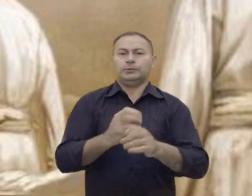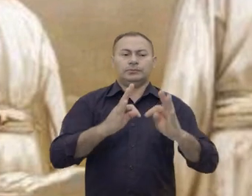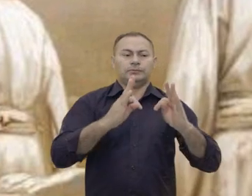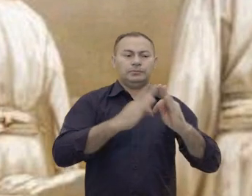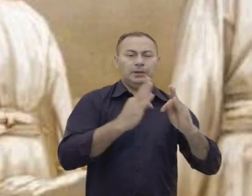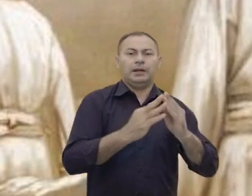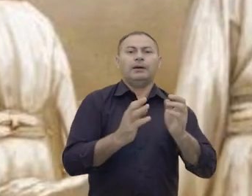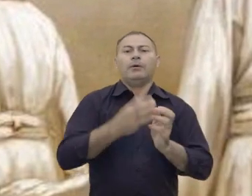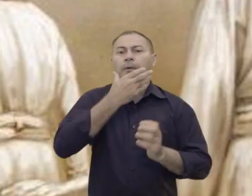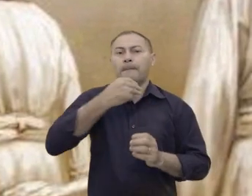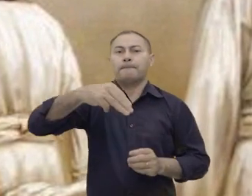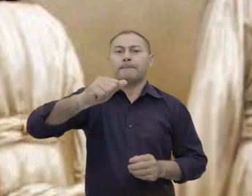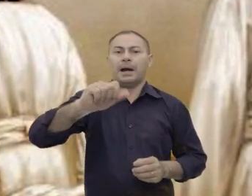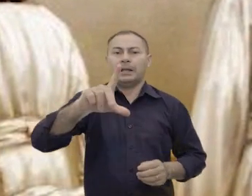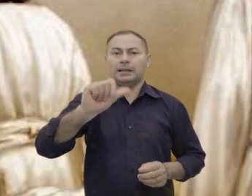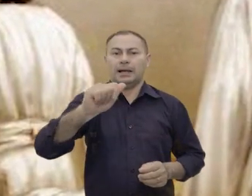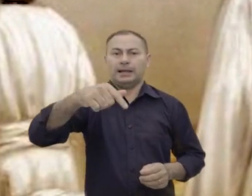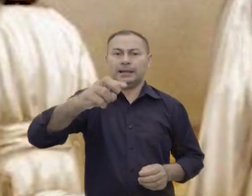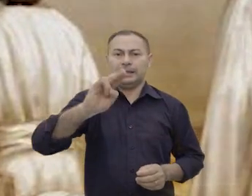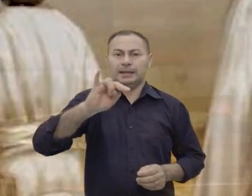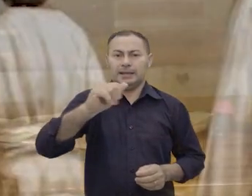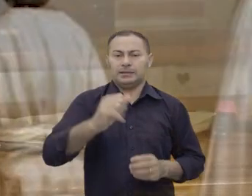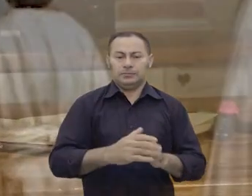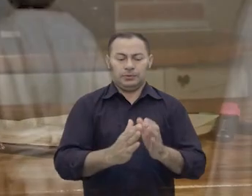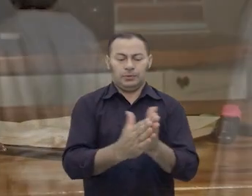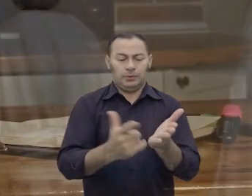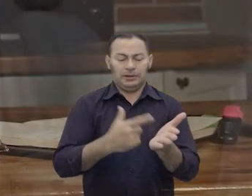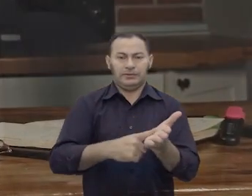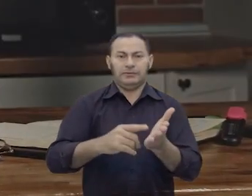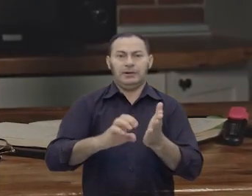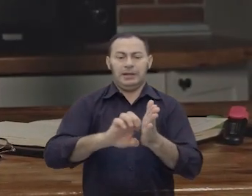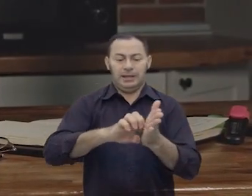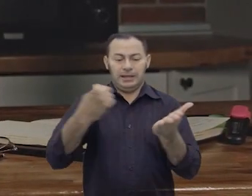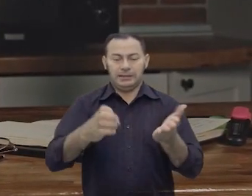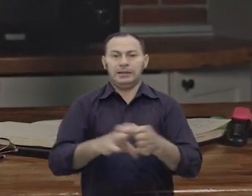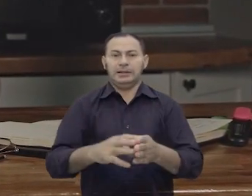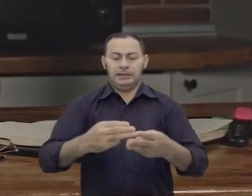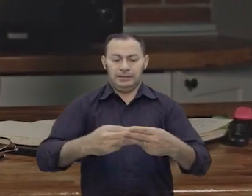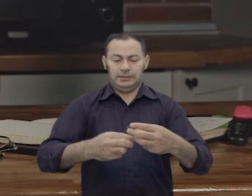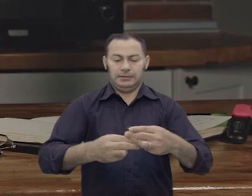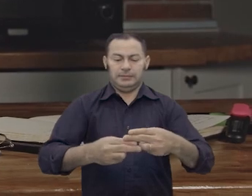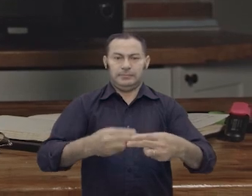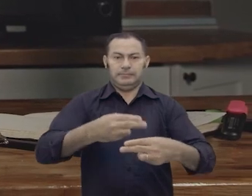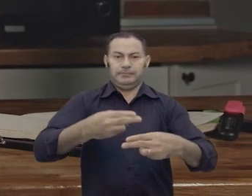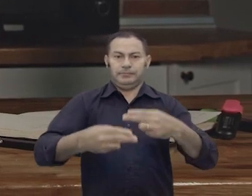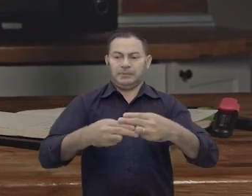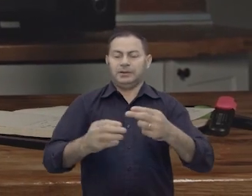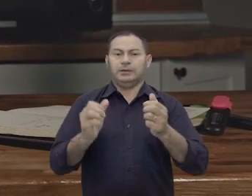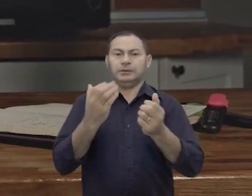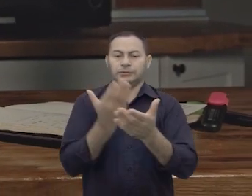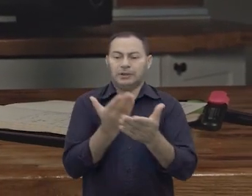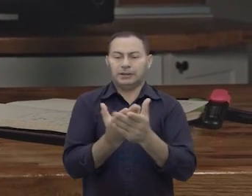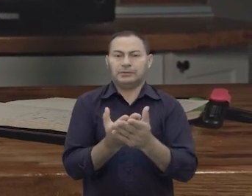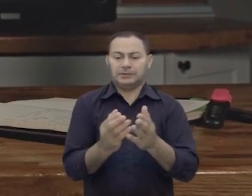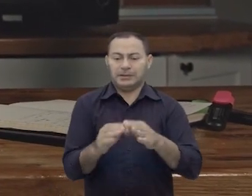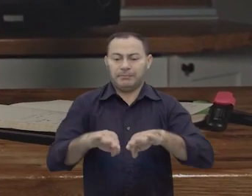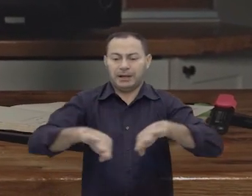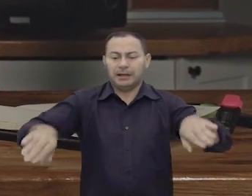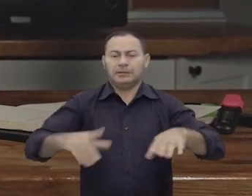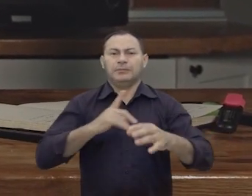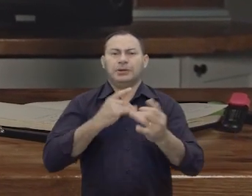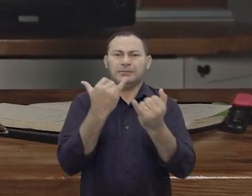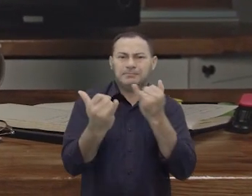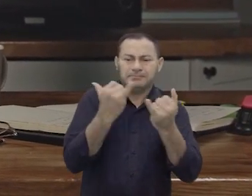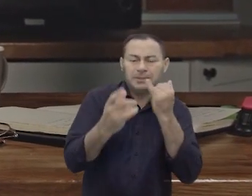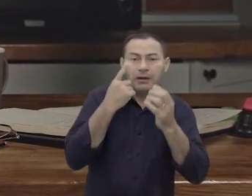era Malaquias. Os livros de Esdras e Neemias deveriam ser estudados paralelamente, porque